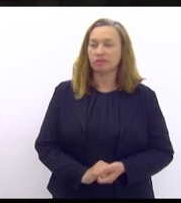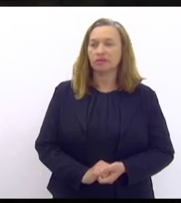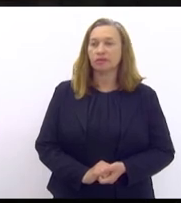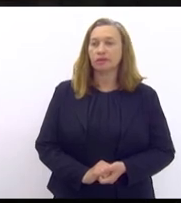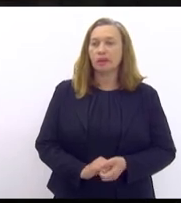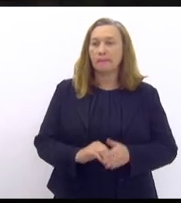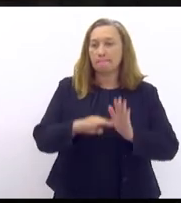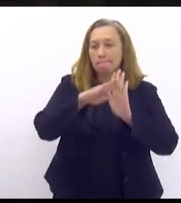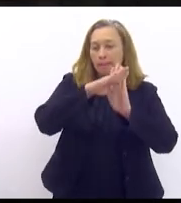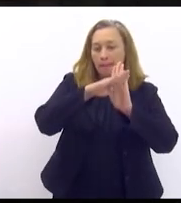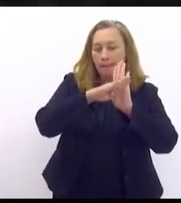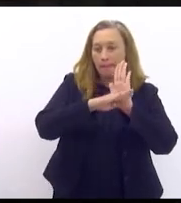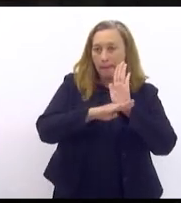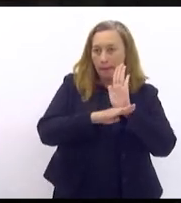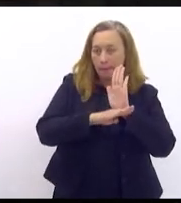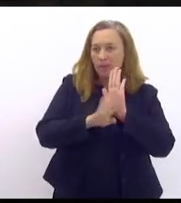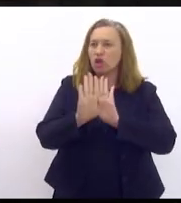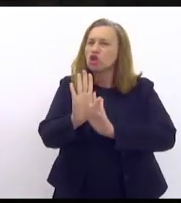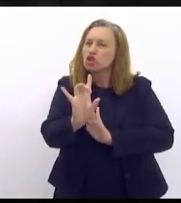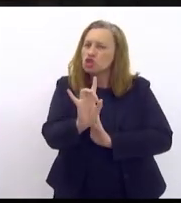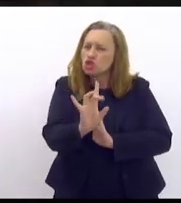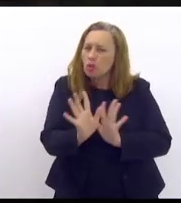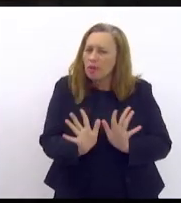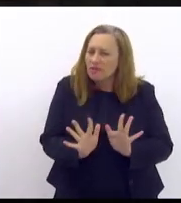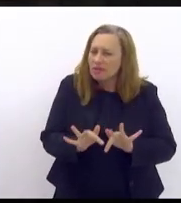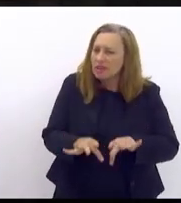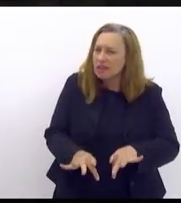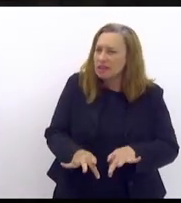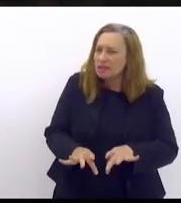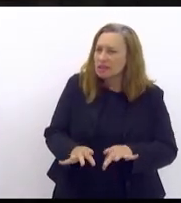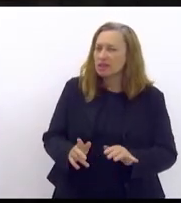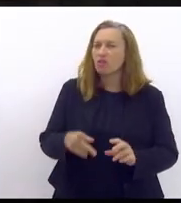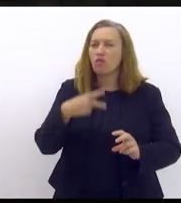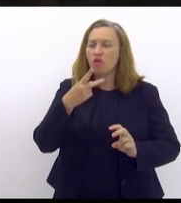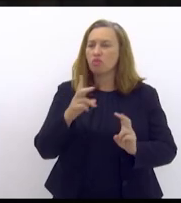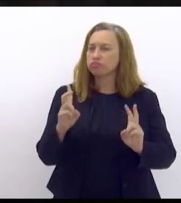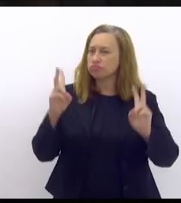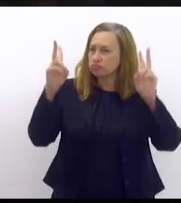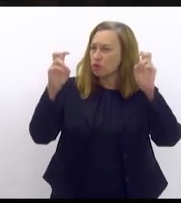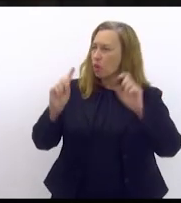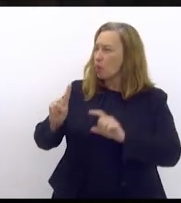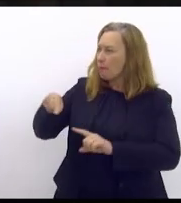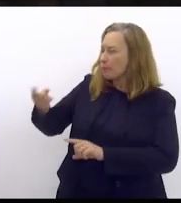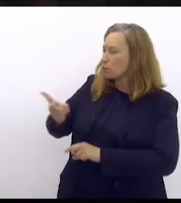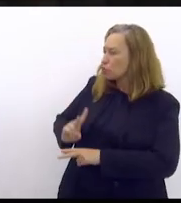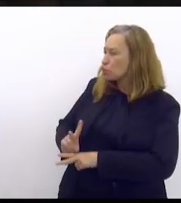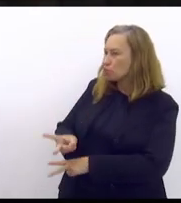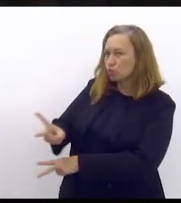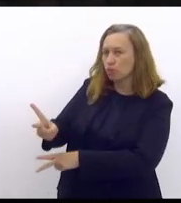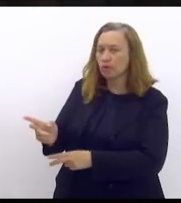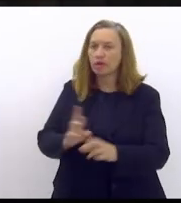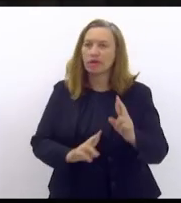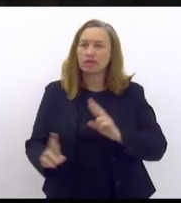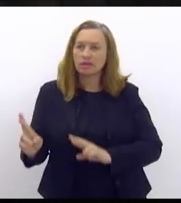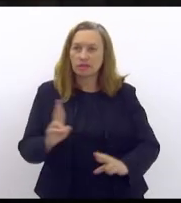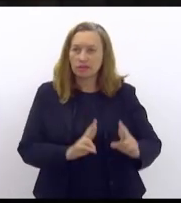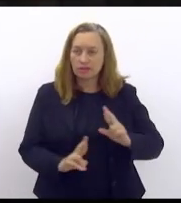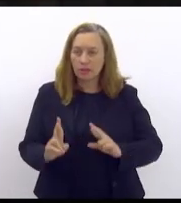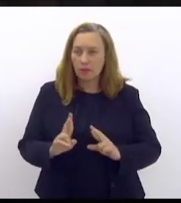enumerando-as. Então, vou dar só, para encerrar, um salto, que depois vou continuar, em relação às receitas,